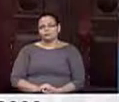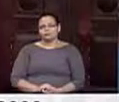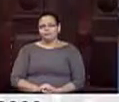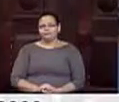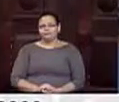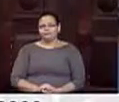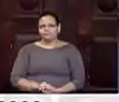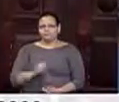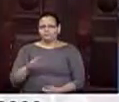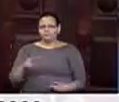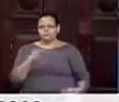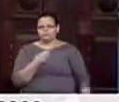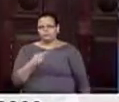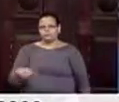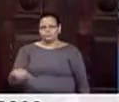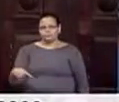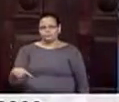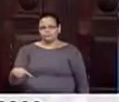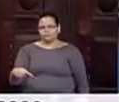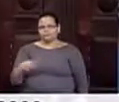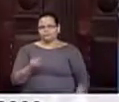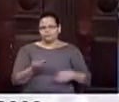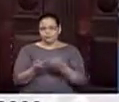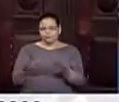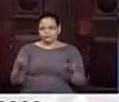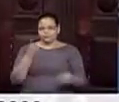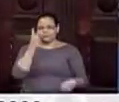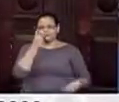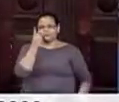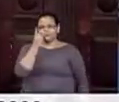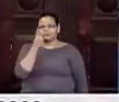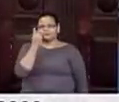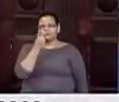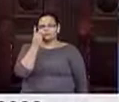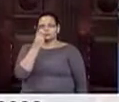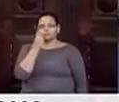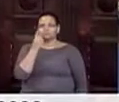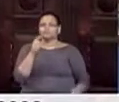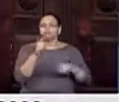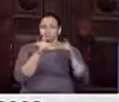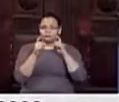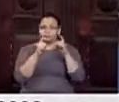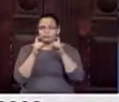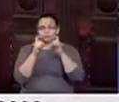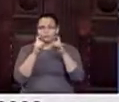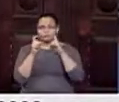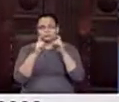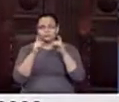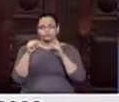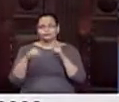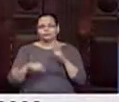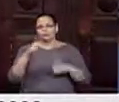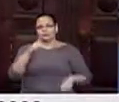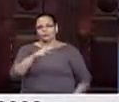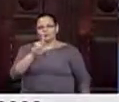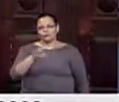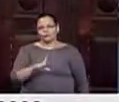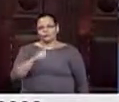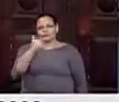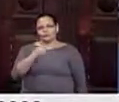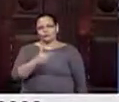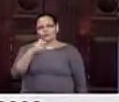senhor presidente senhores deputados estamos discutindo aqui o pl 1